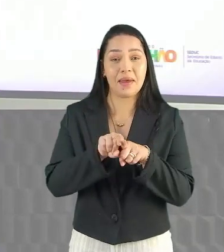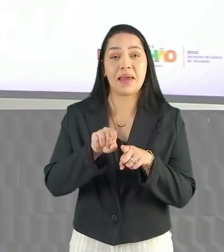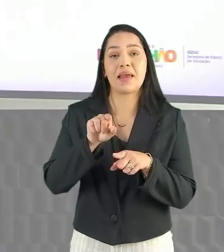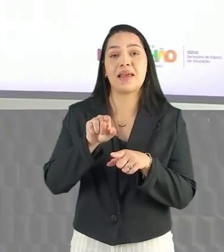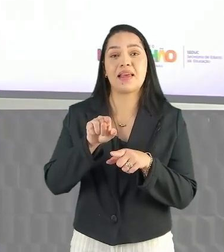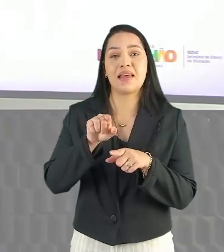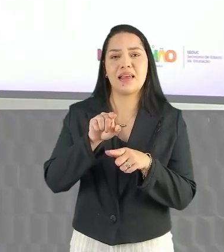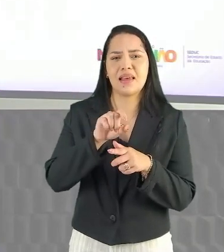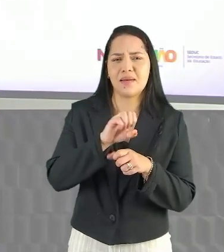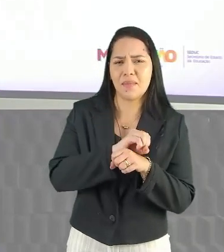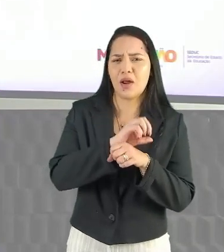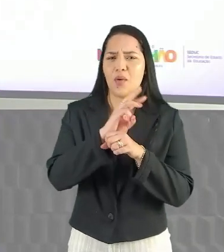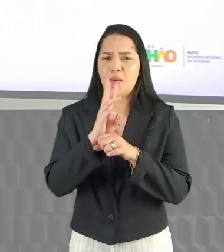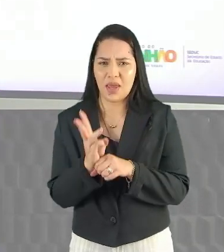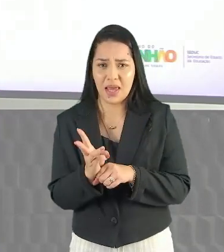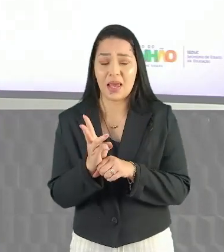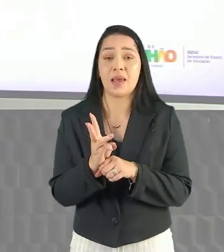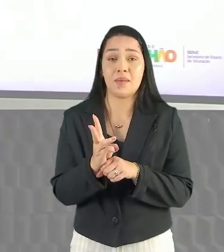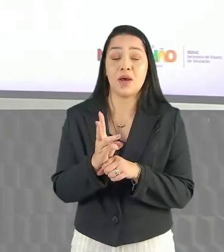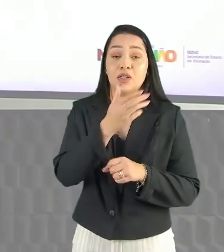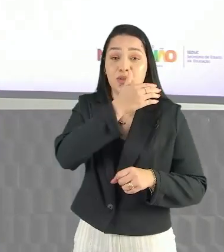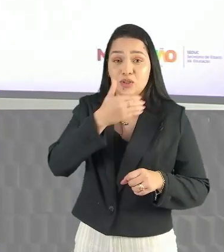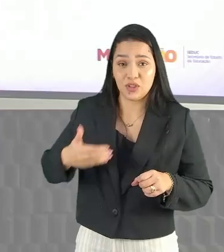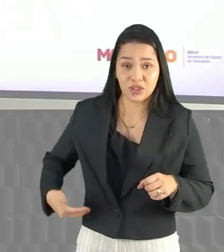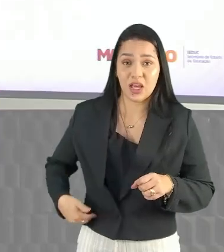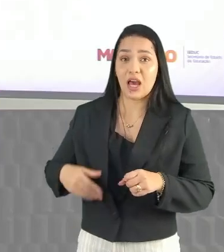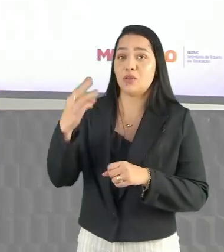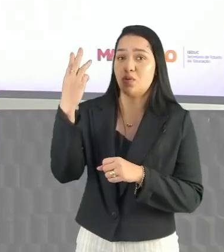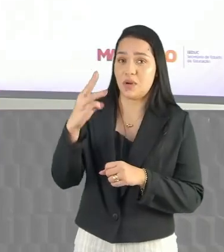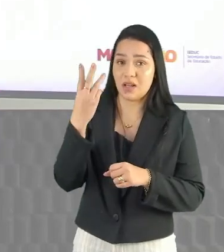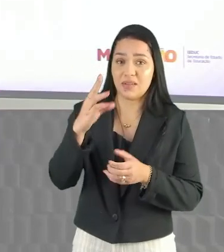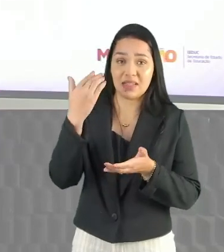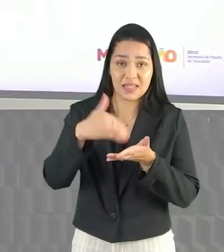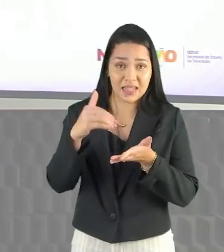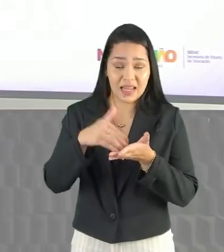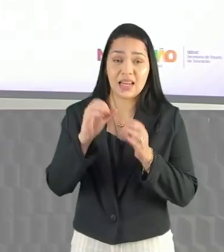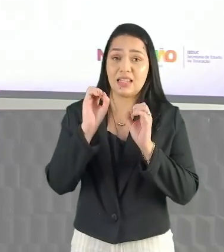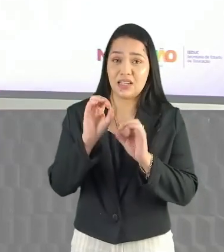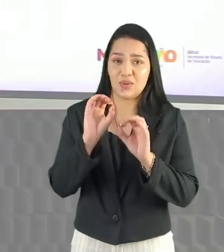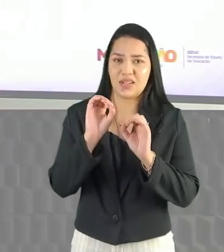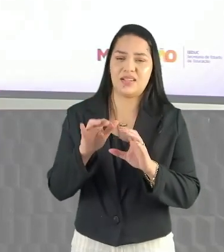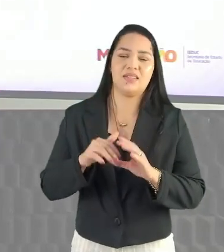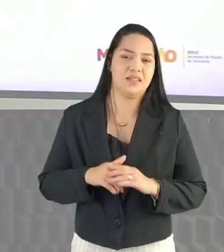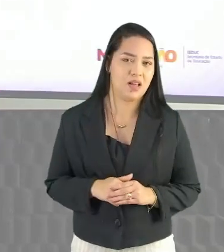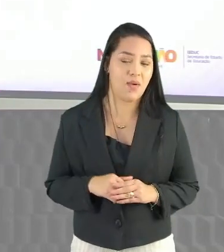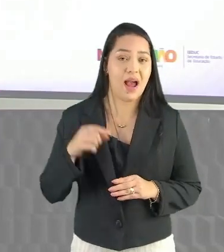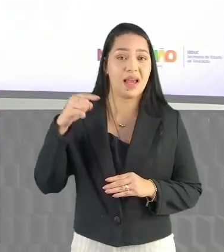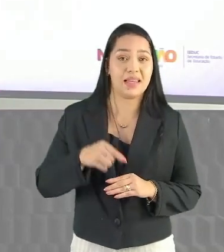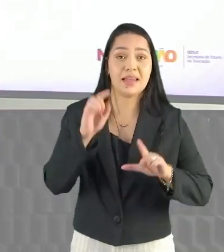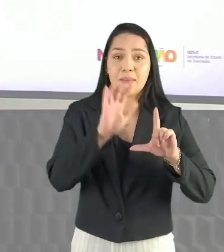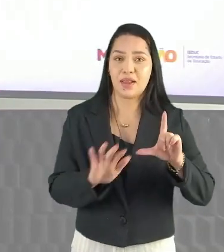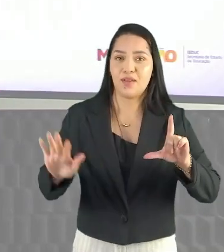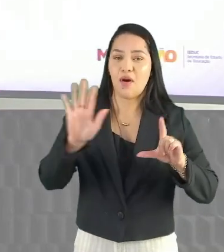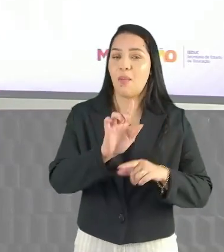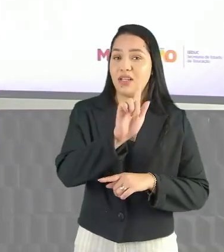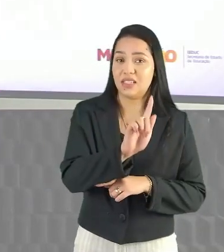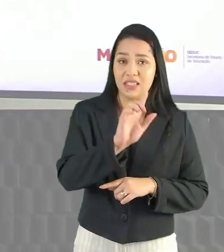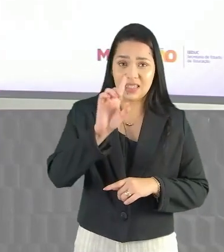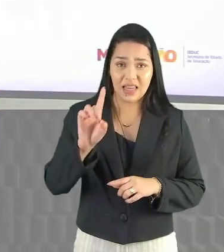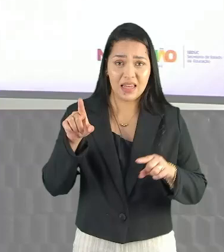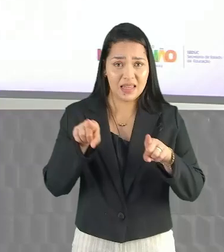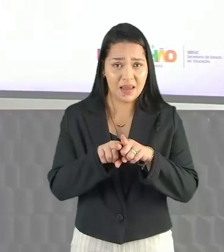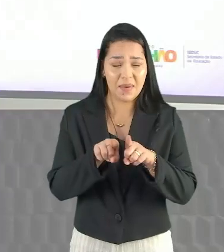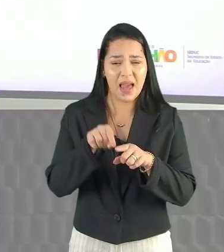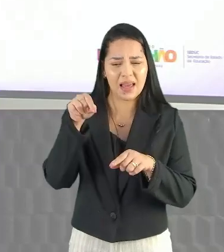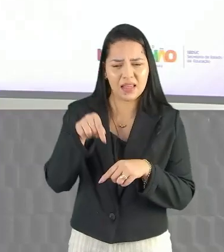da UEMA. É uma iniciativa do Governo do Estado do Maranhão através da Secretaria de Estado da Educação, aqui na plataforma Gonçalves Dias. E